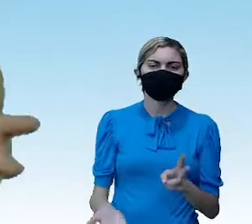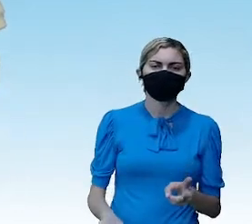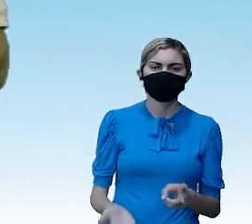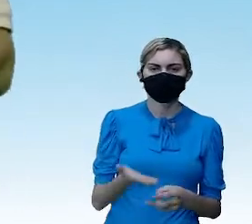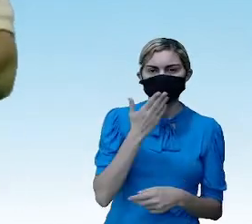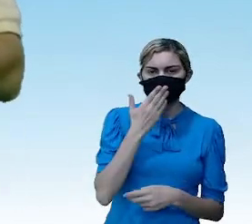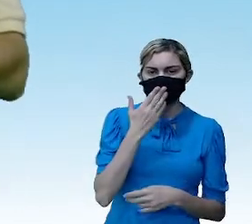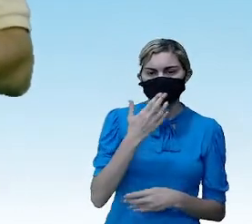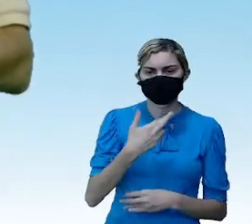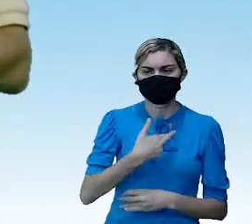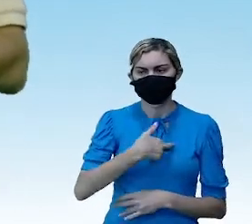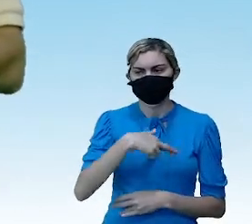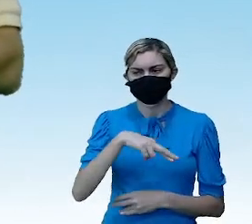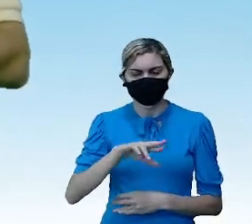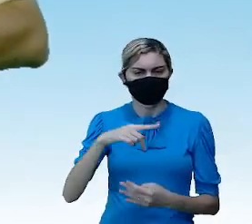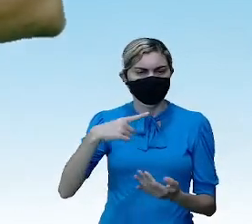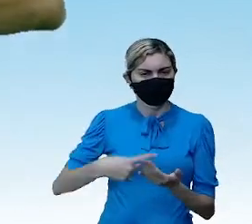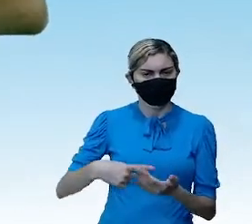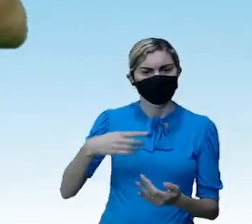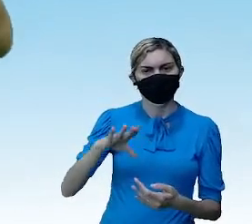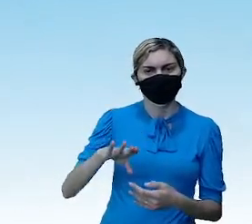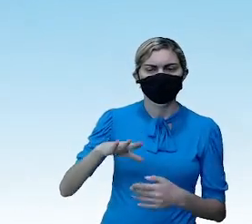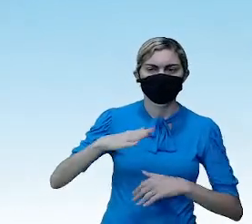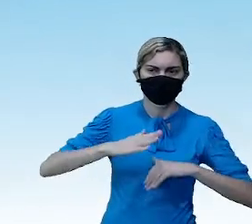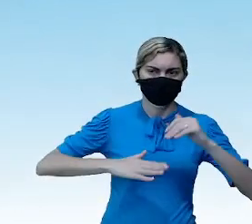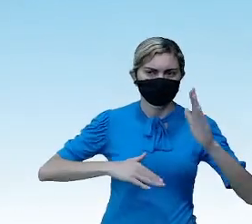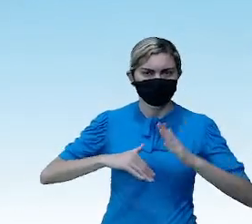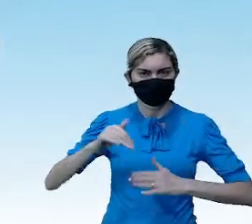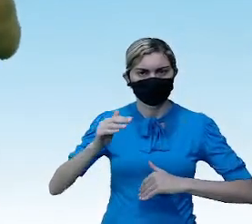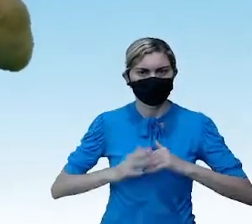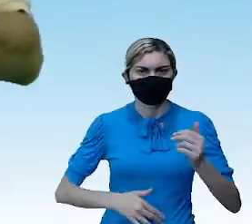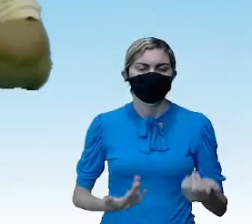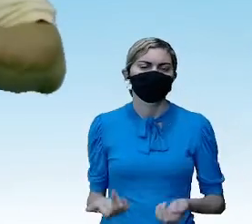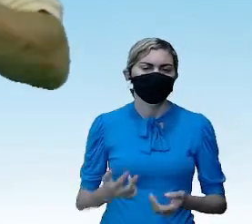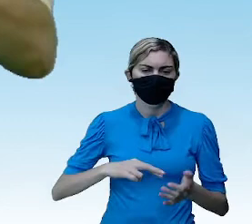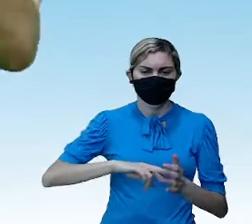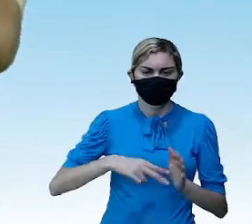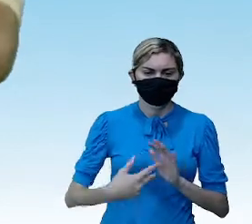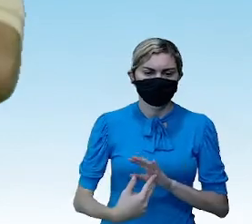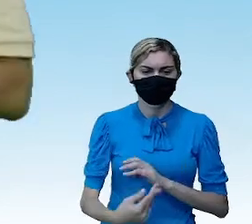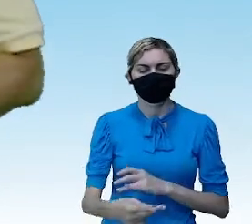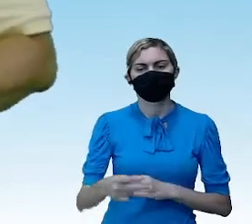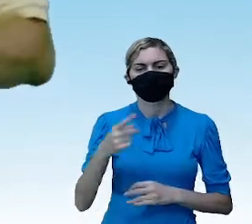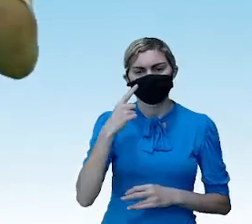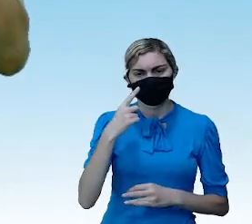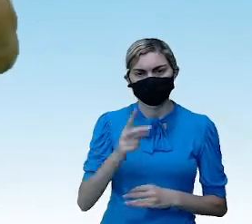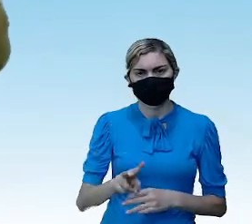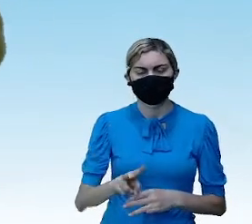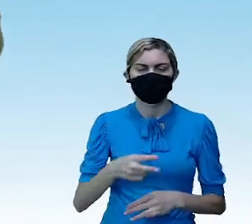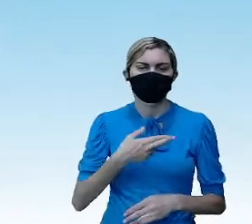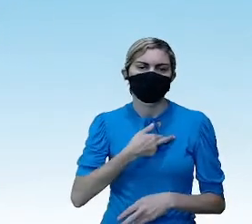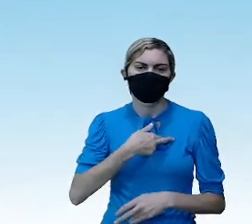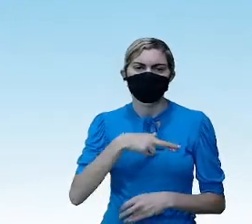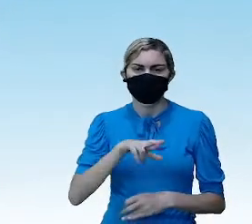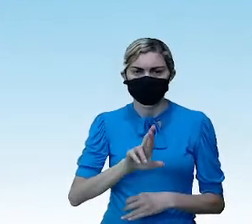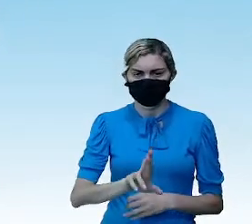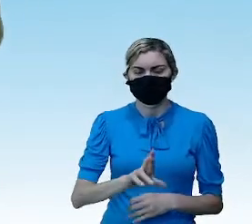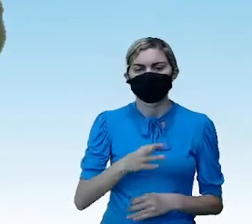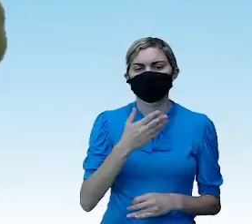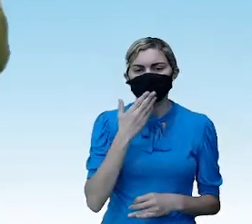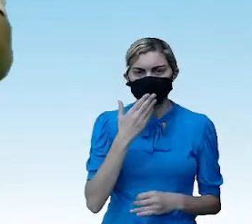pelas religiões marcadas pela praticidade. Quer dizer o quê? Acompanhe. As religiões